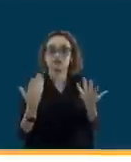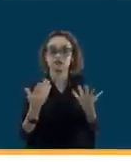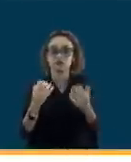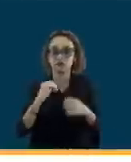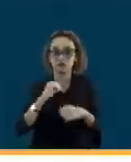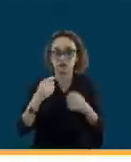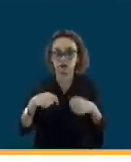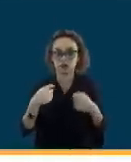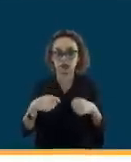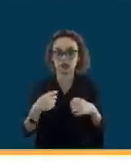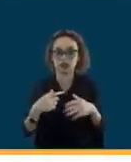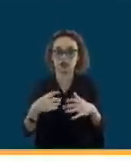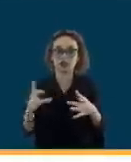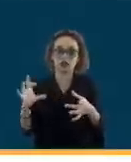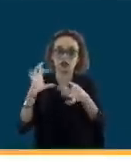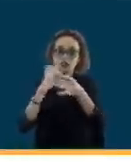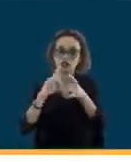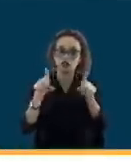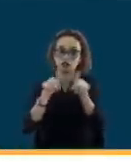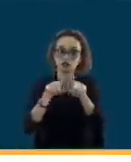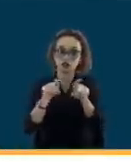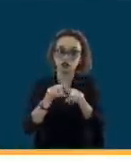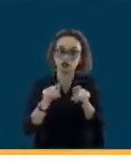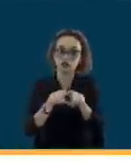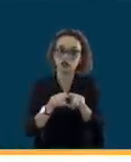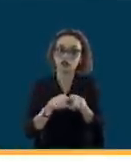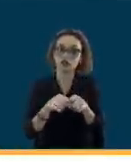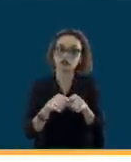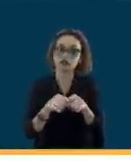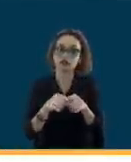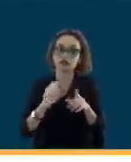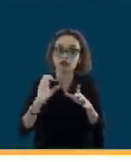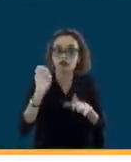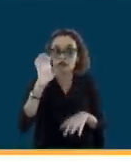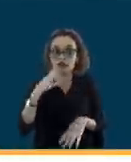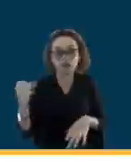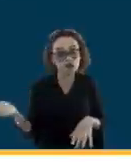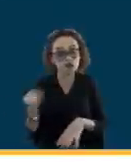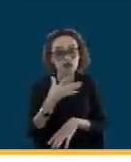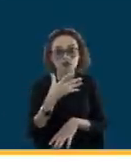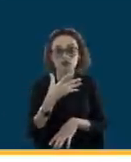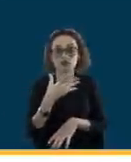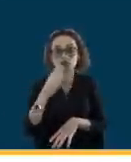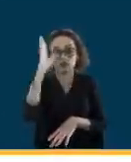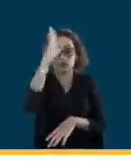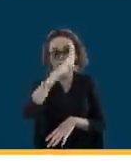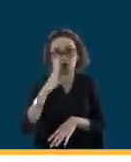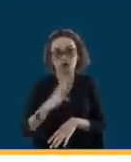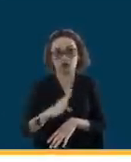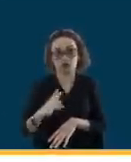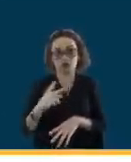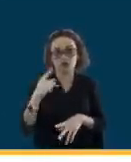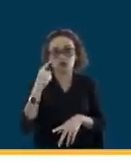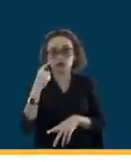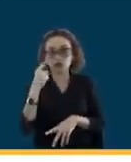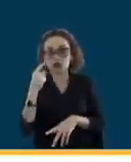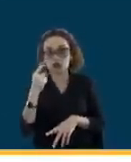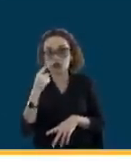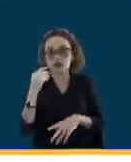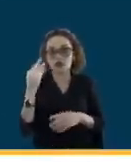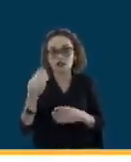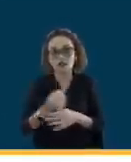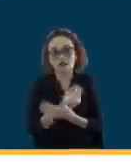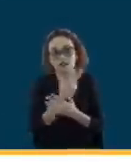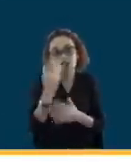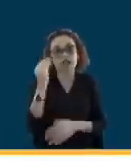também em relação à aquisição de ativos. Essa é uma inovação do Brasil. Estive observando as várias experiências aí pelo